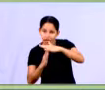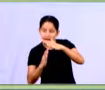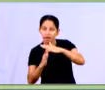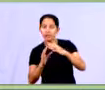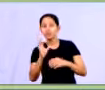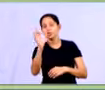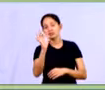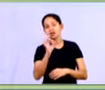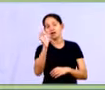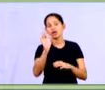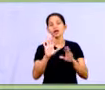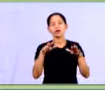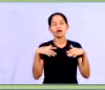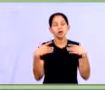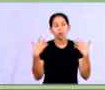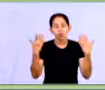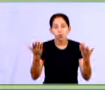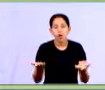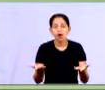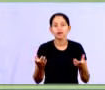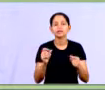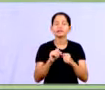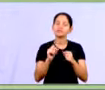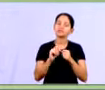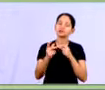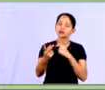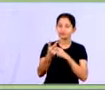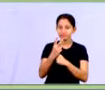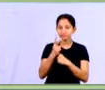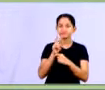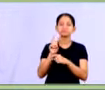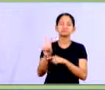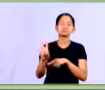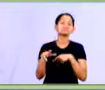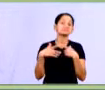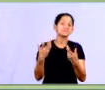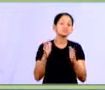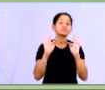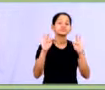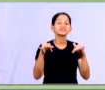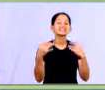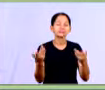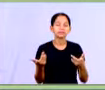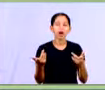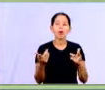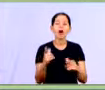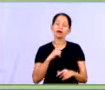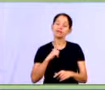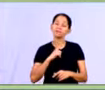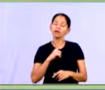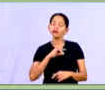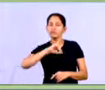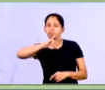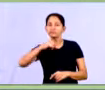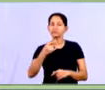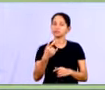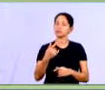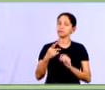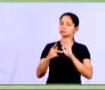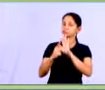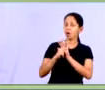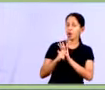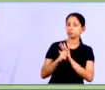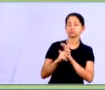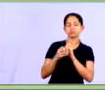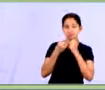juros do retorno esperado para o investimento, de forma que seu resultado aponte vantagem para a organização e